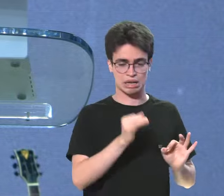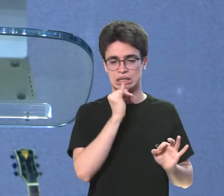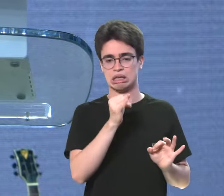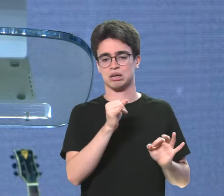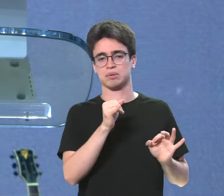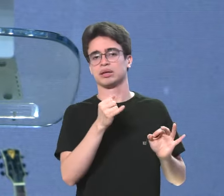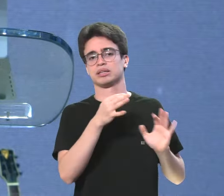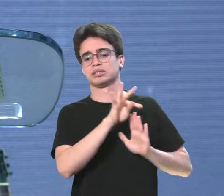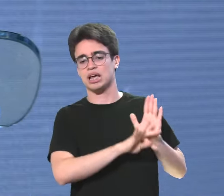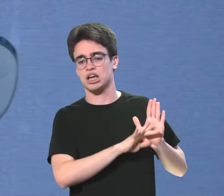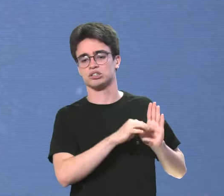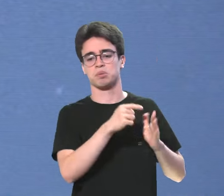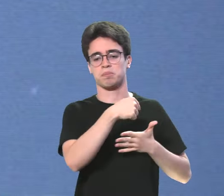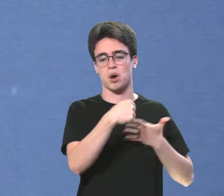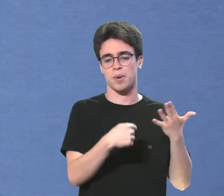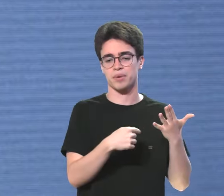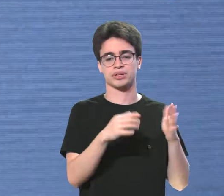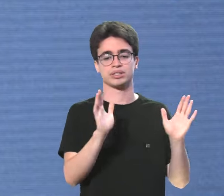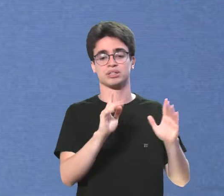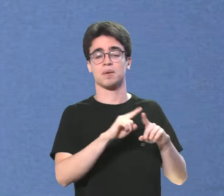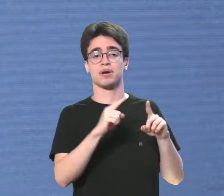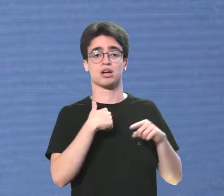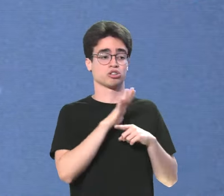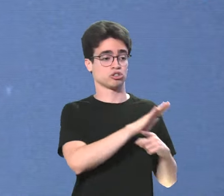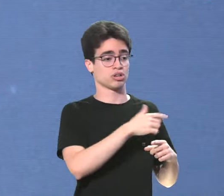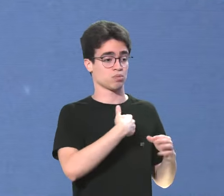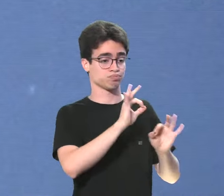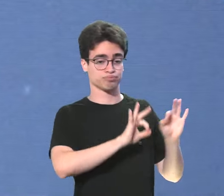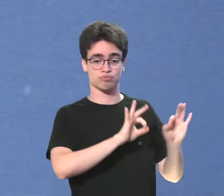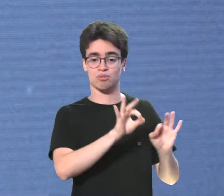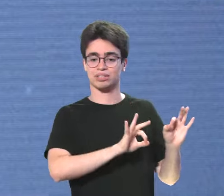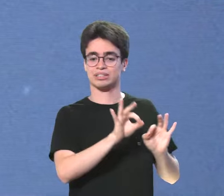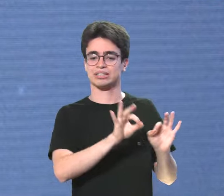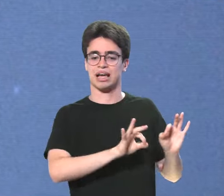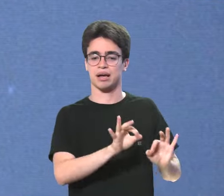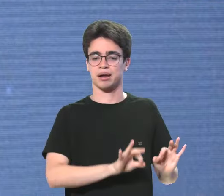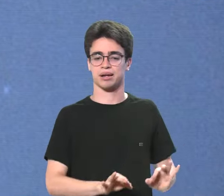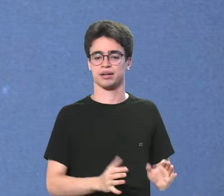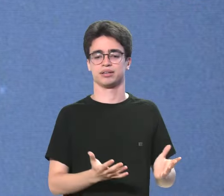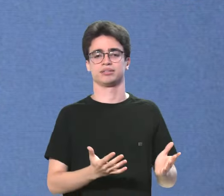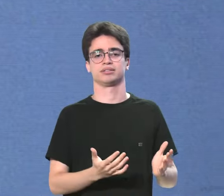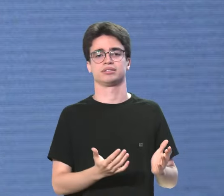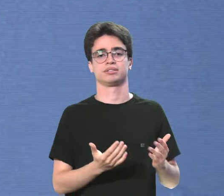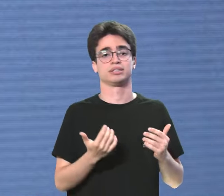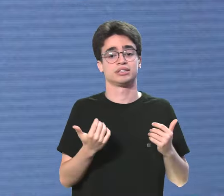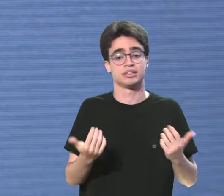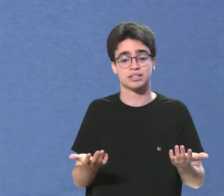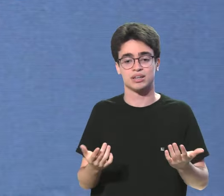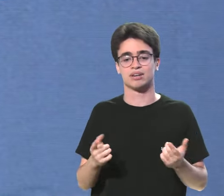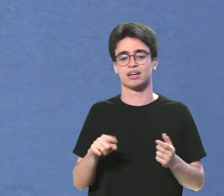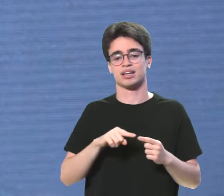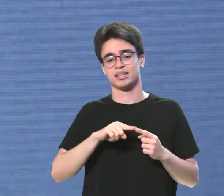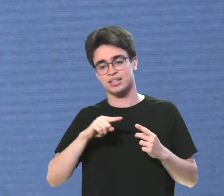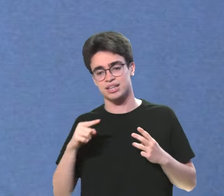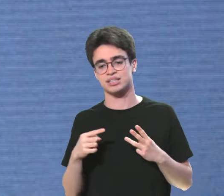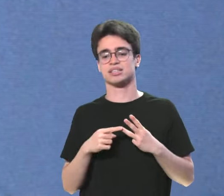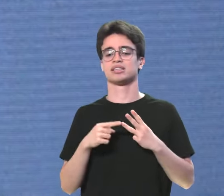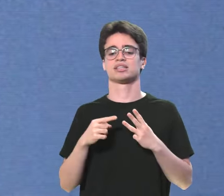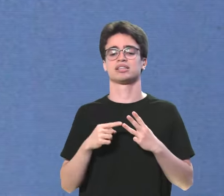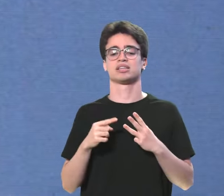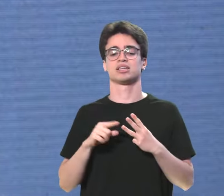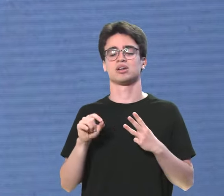no texto nos pontos só que ele me ajudou a me organizar E com isso vem vem a terceira coisa